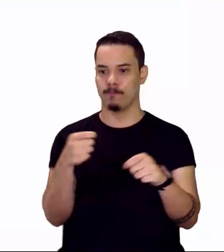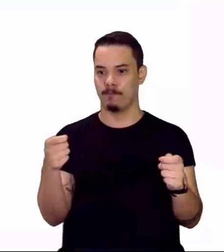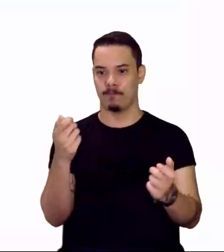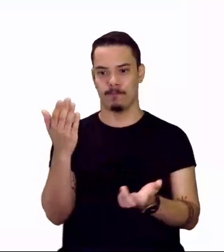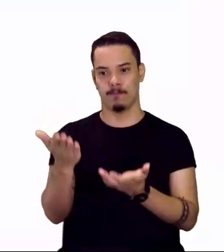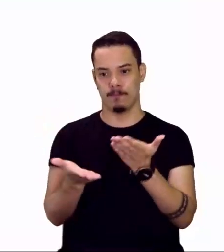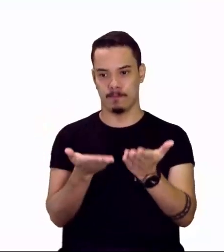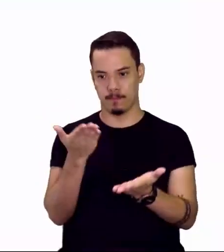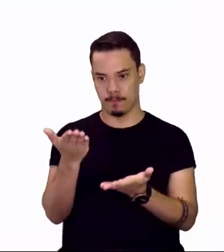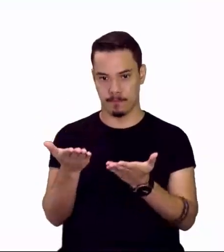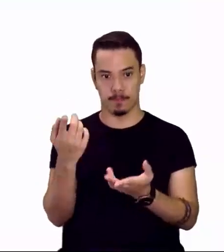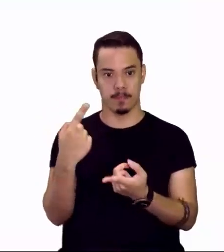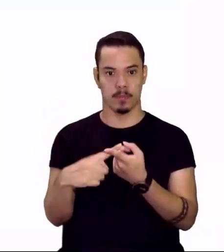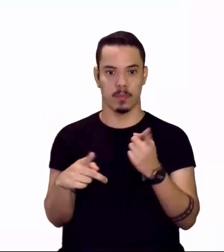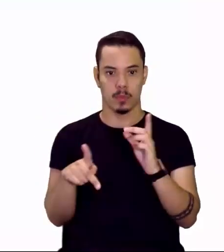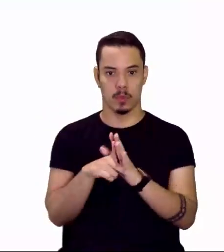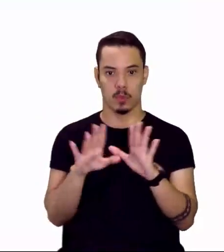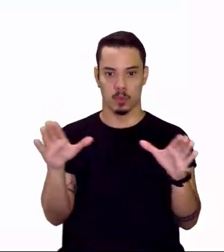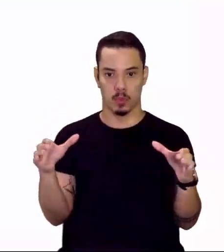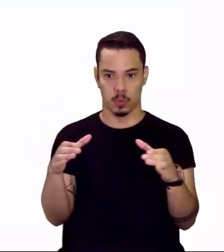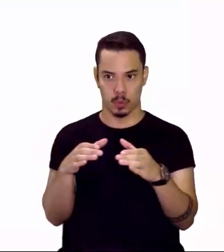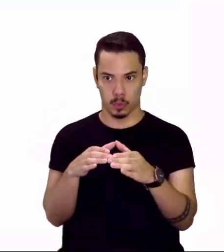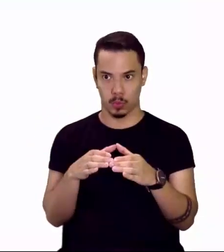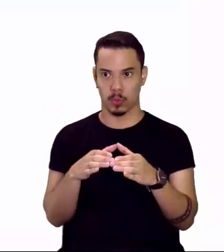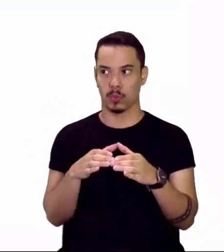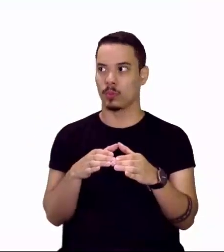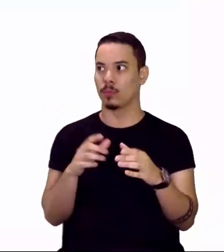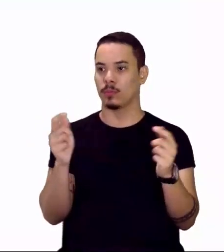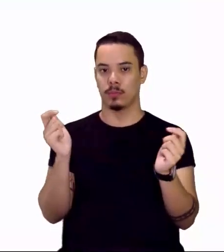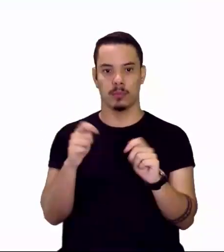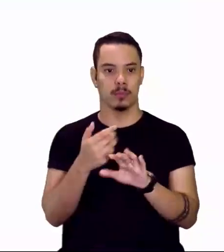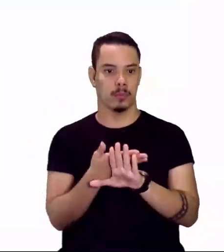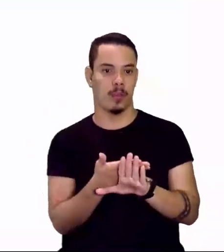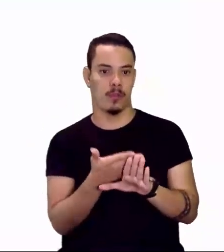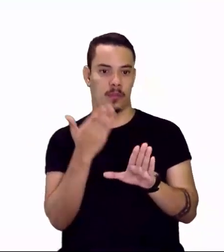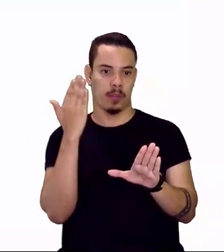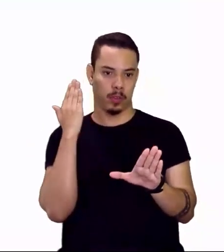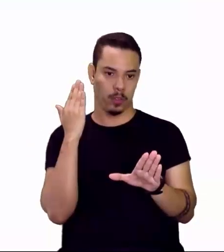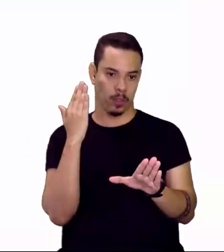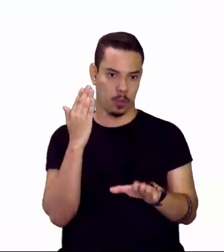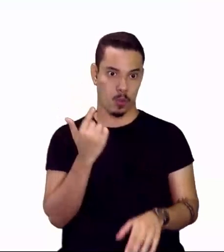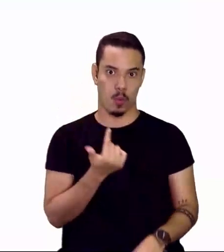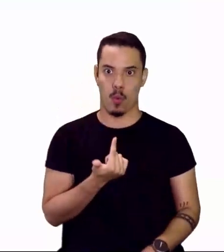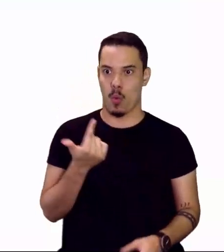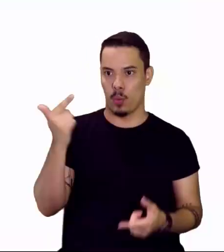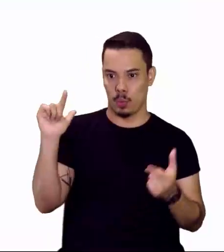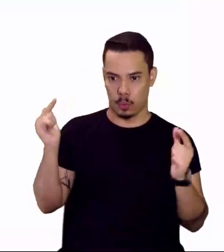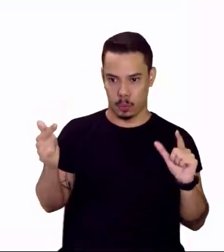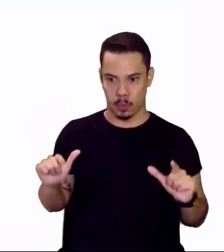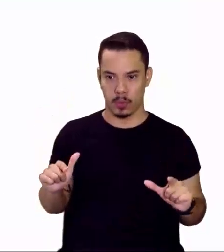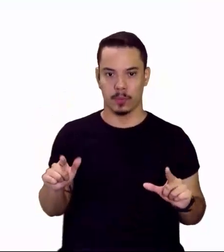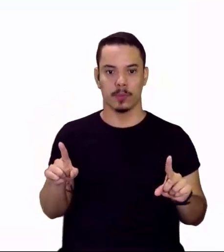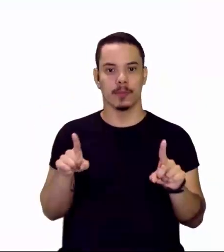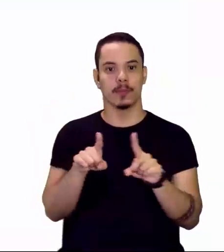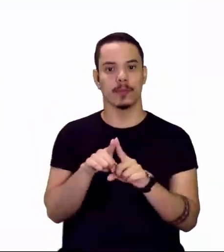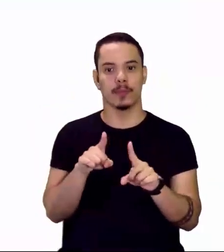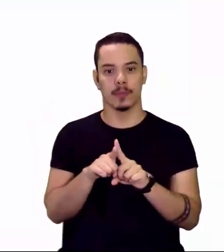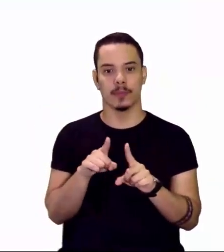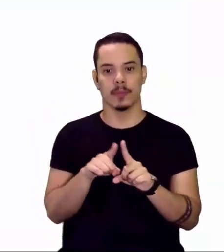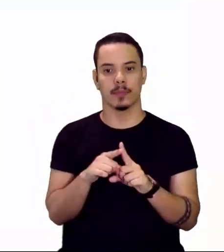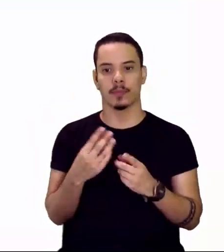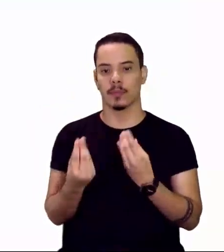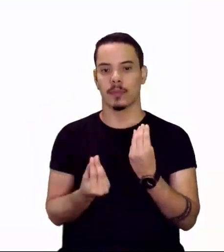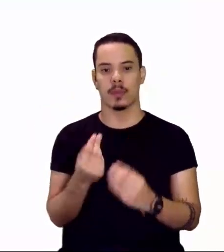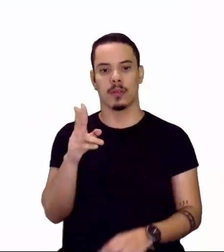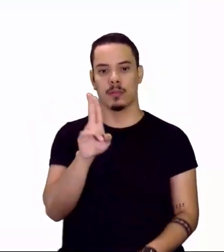tratadas como um conjunto de elétrons que se afasta ao máximo de outras ligações e também de pares de elétrons